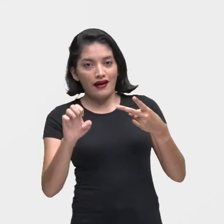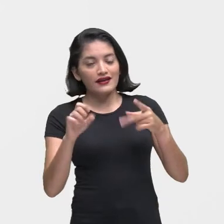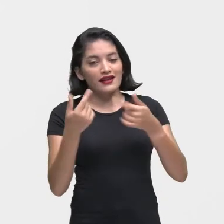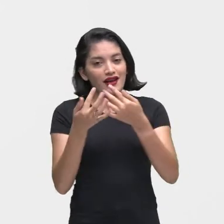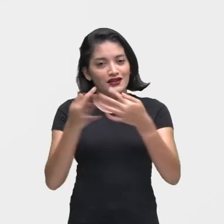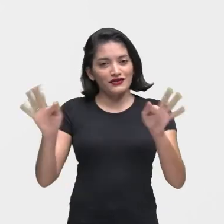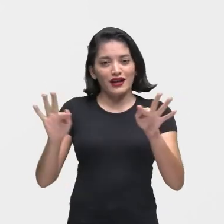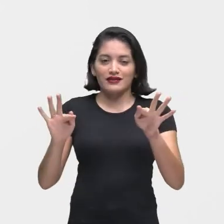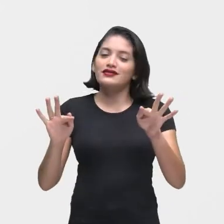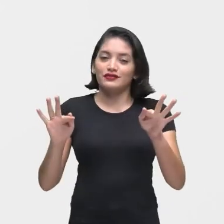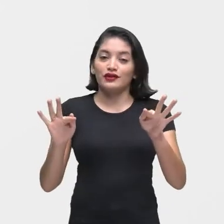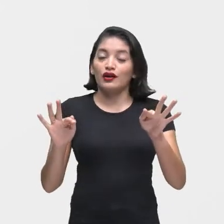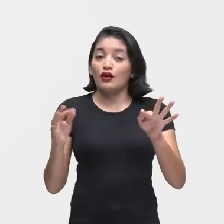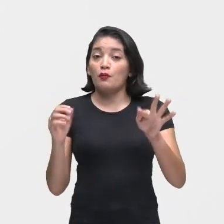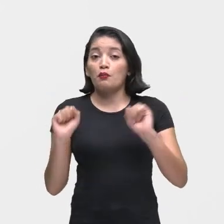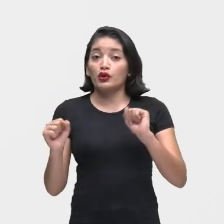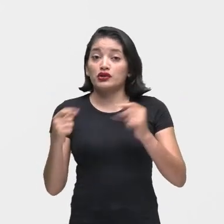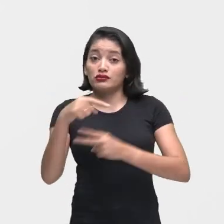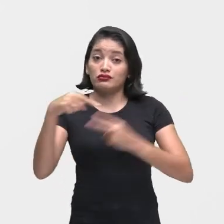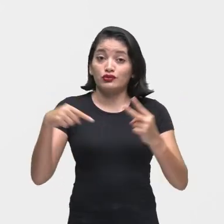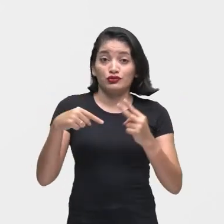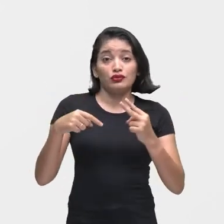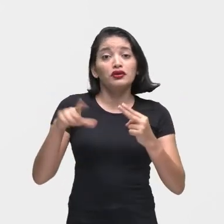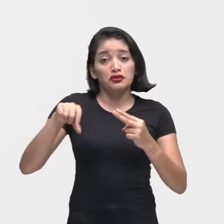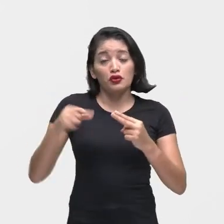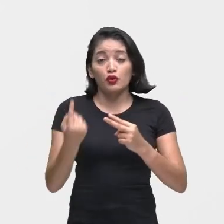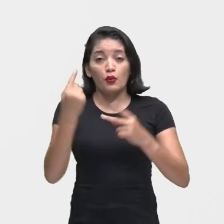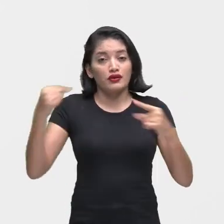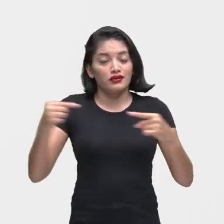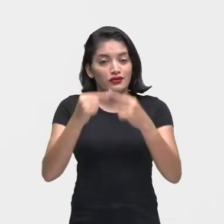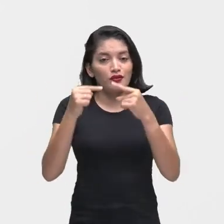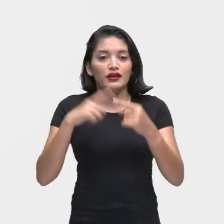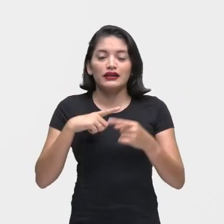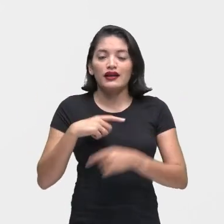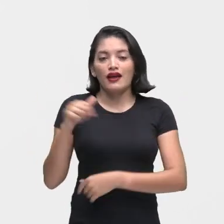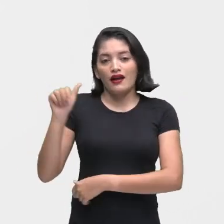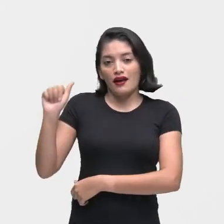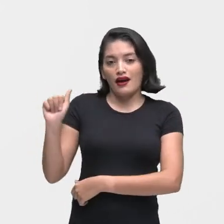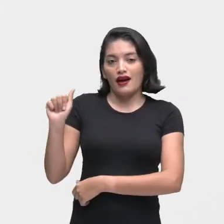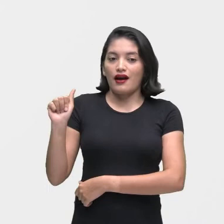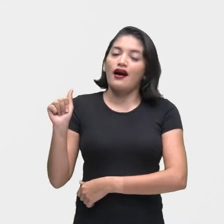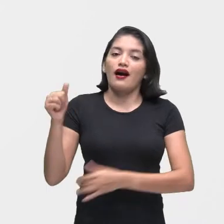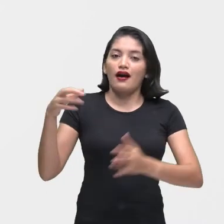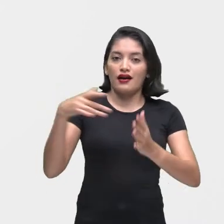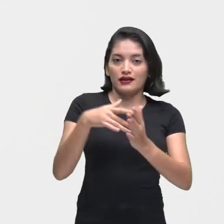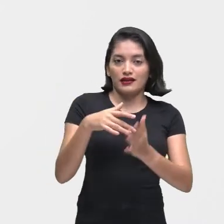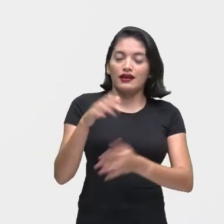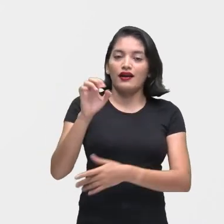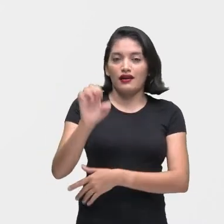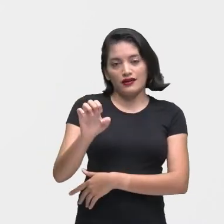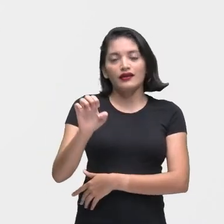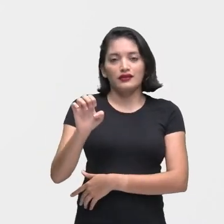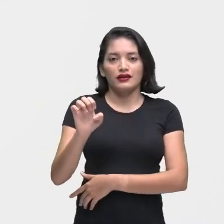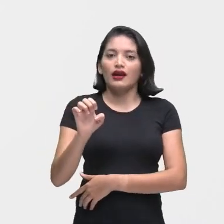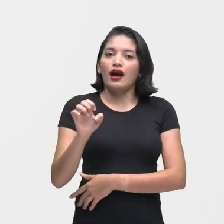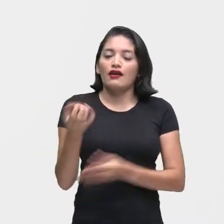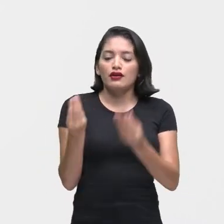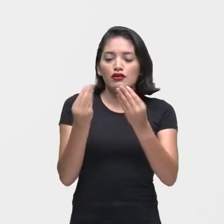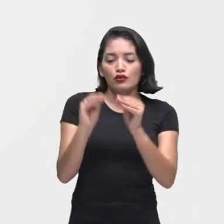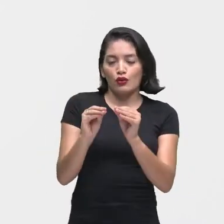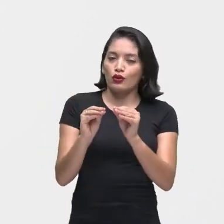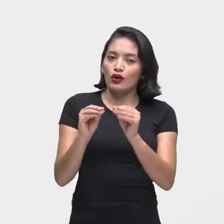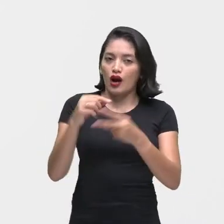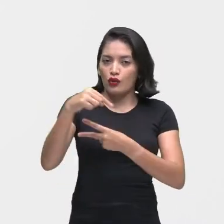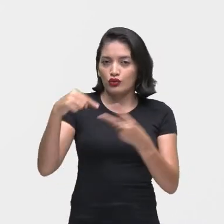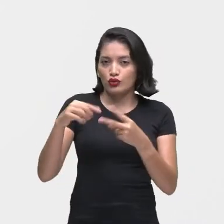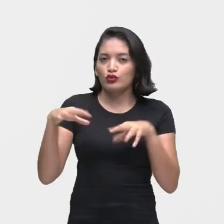seguir o nos dois Tudo bem então você tenha da letra A até a letra a e você vai completar com uma dessas formas